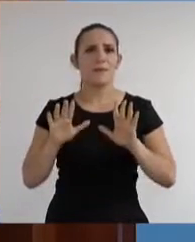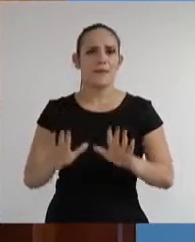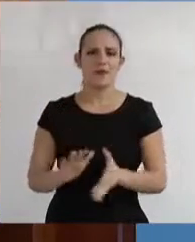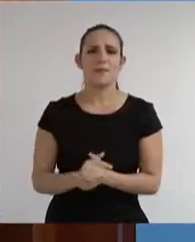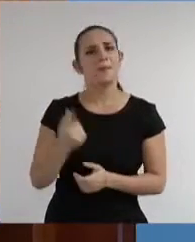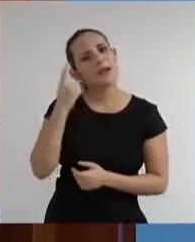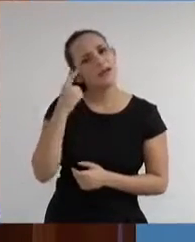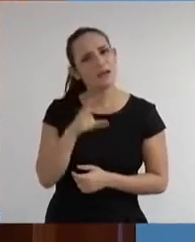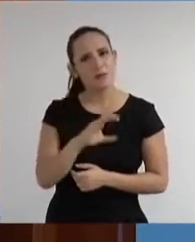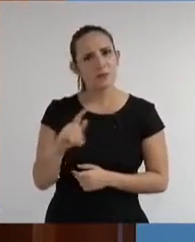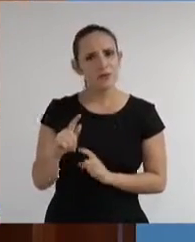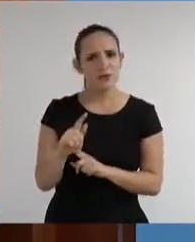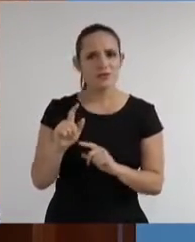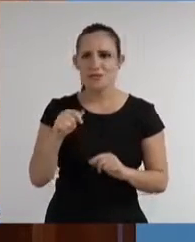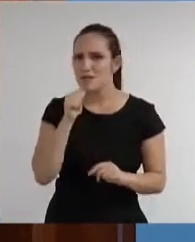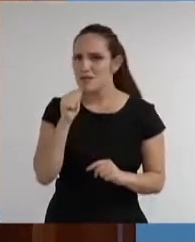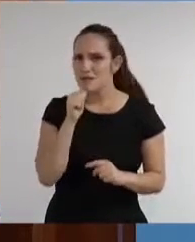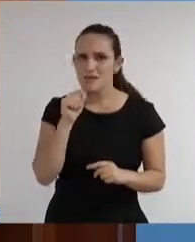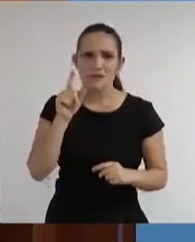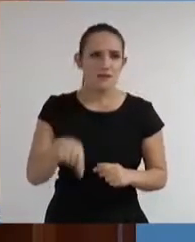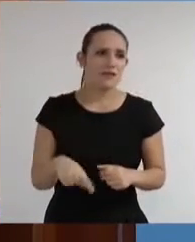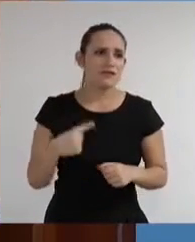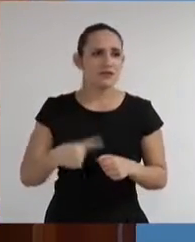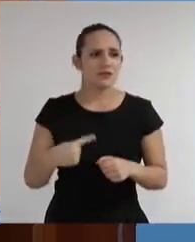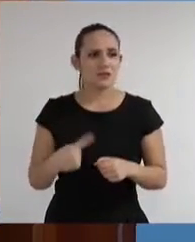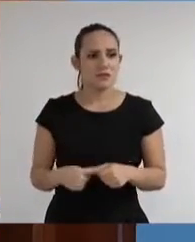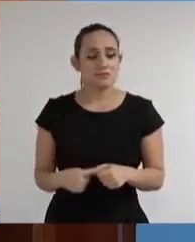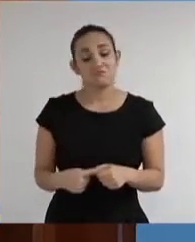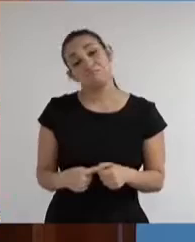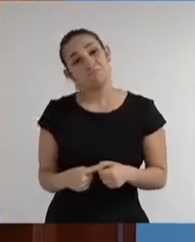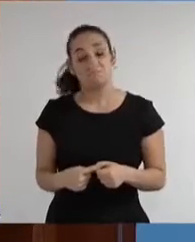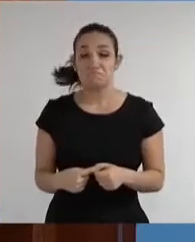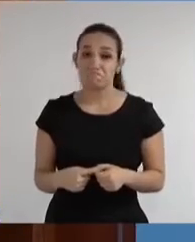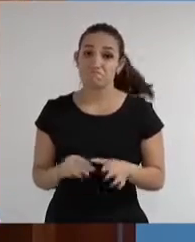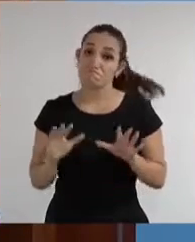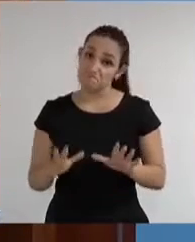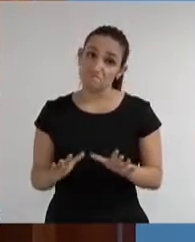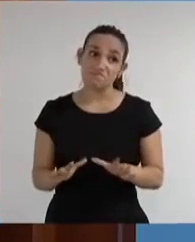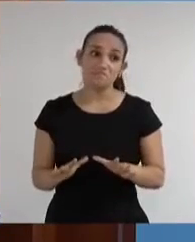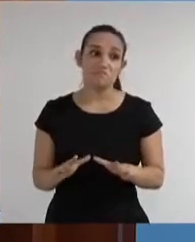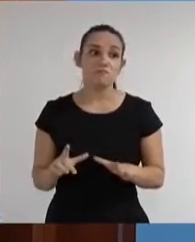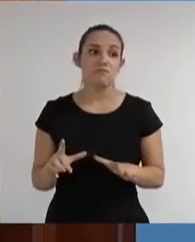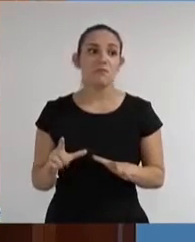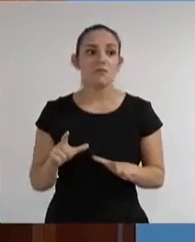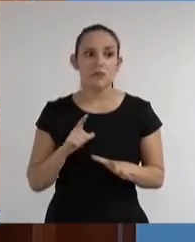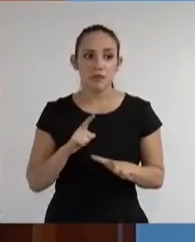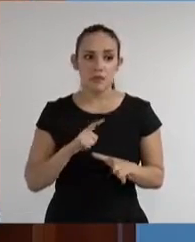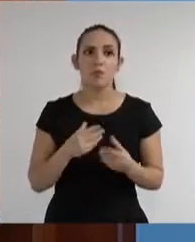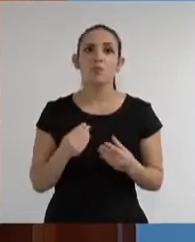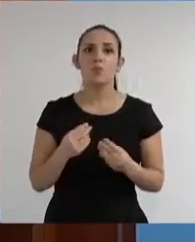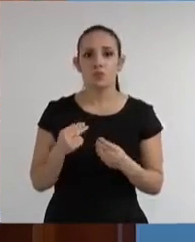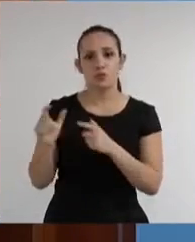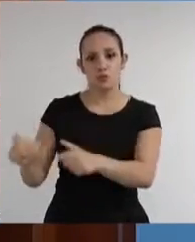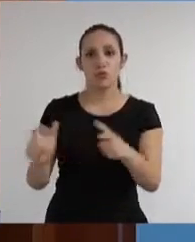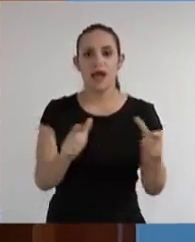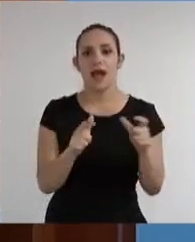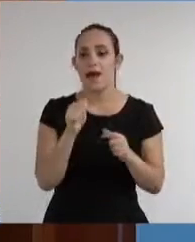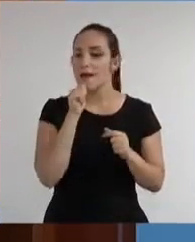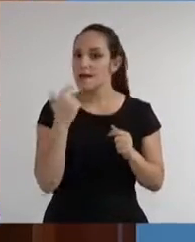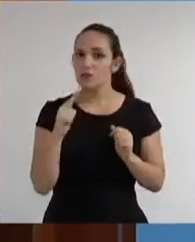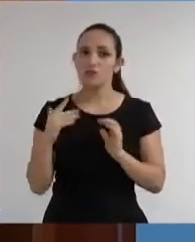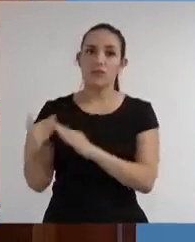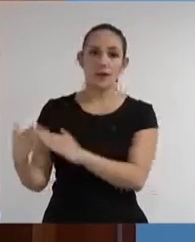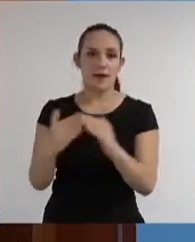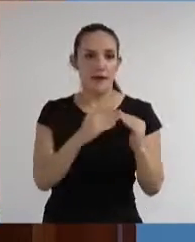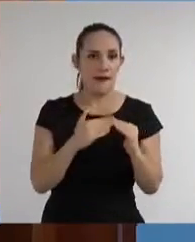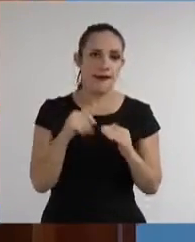Campo Grande, que ainda é uma cidade que existe muitas áreas desocupadas, e